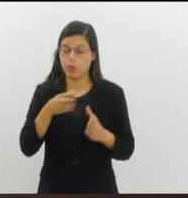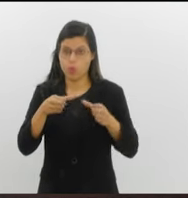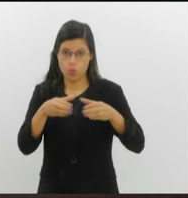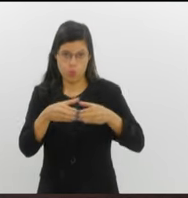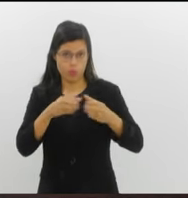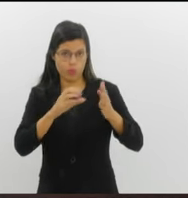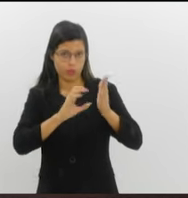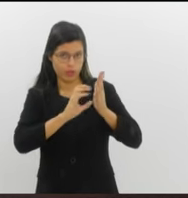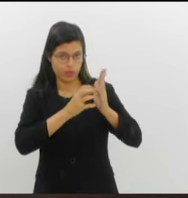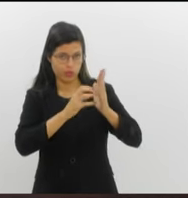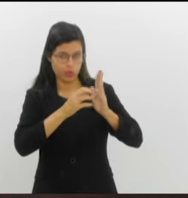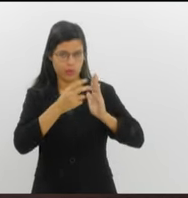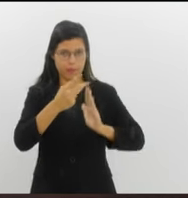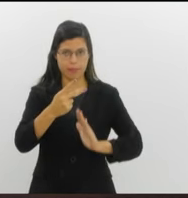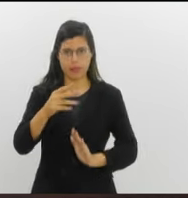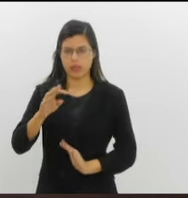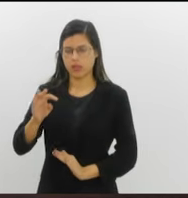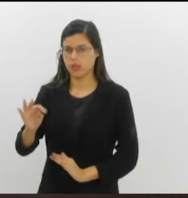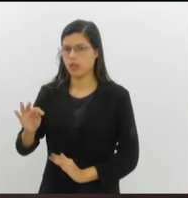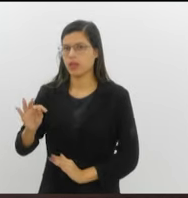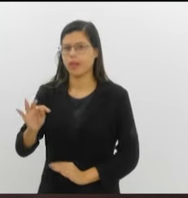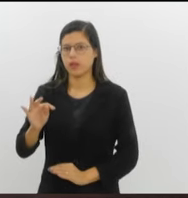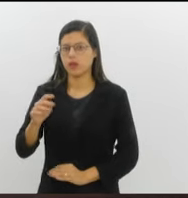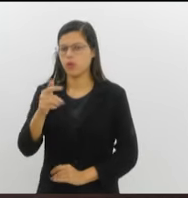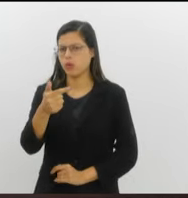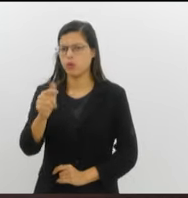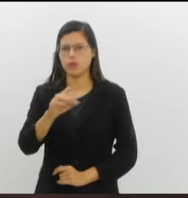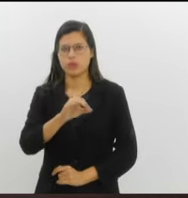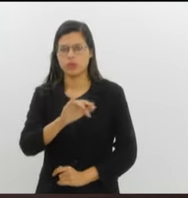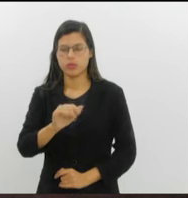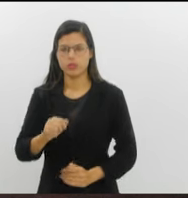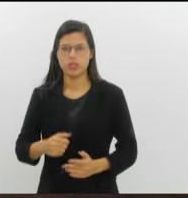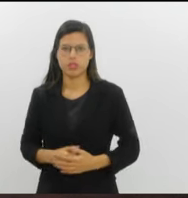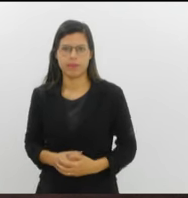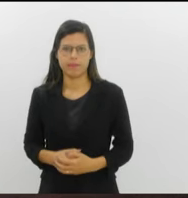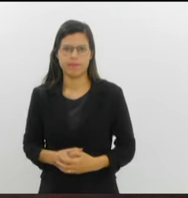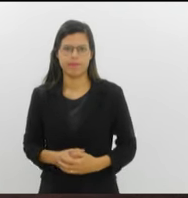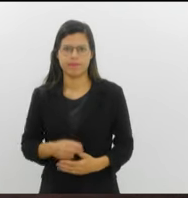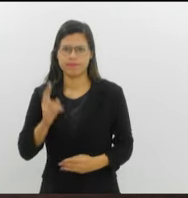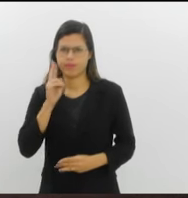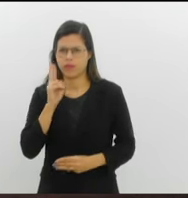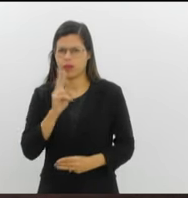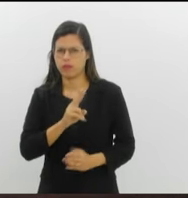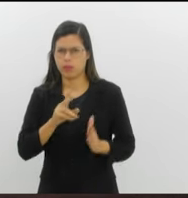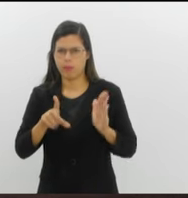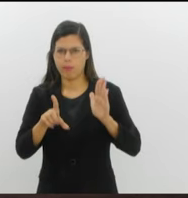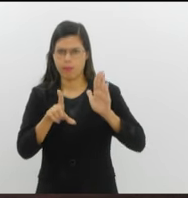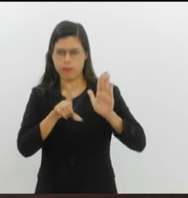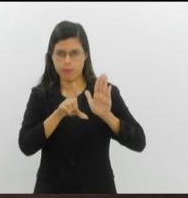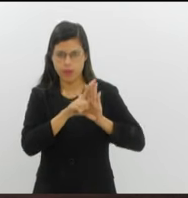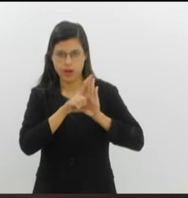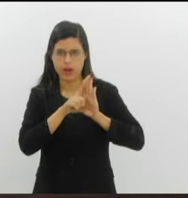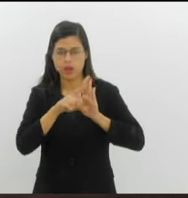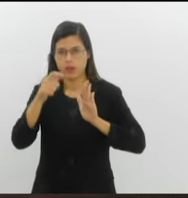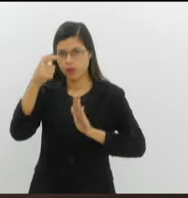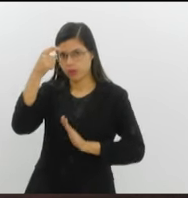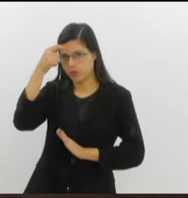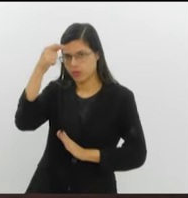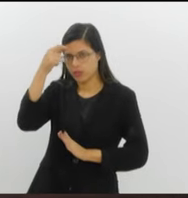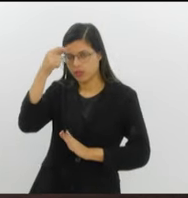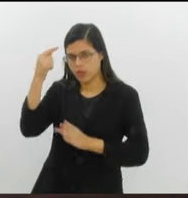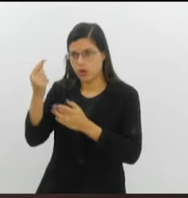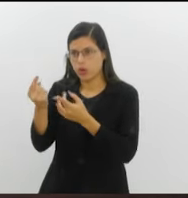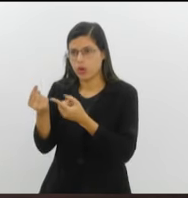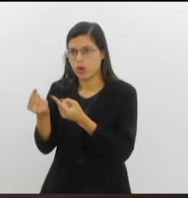que inclusive no outro dia eu vi aqui uma lei de conscientização e combate